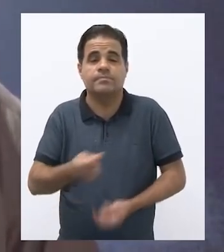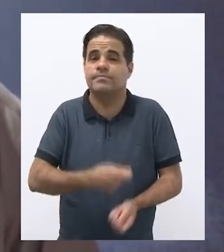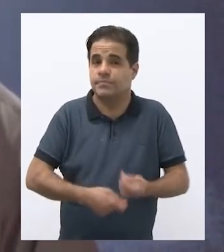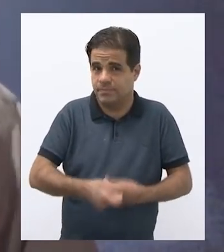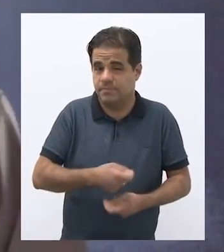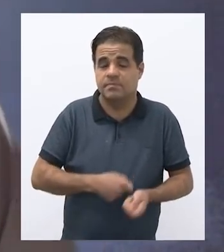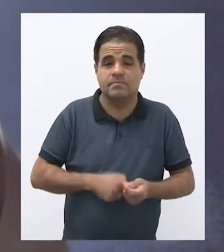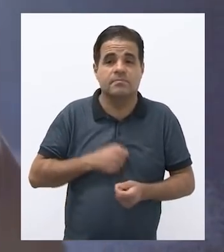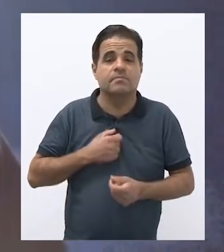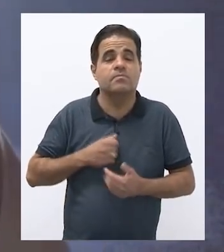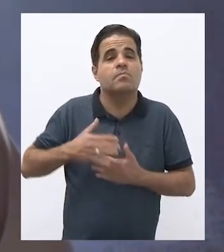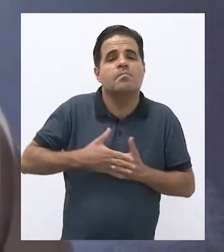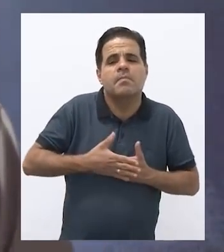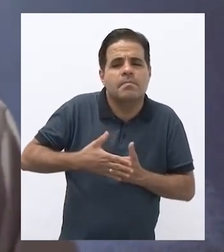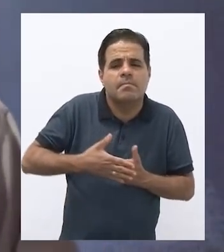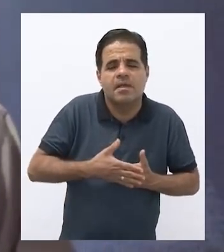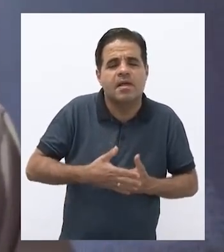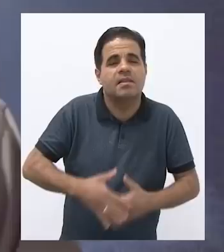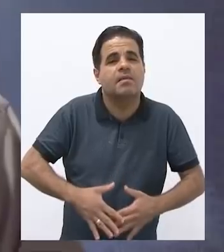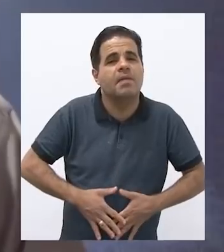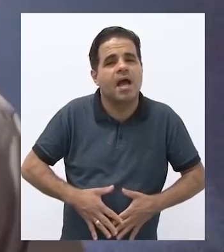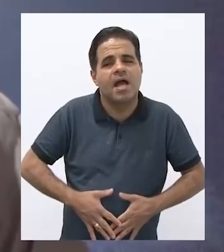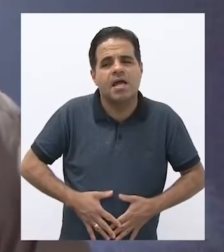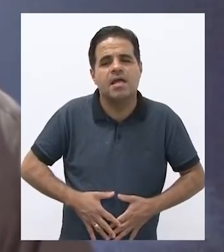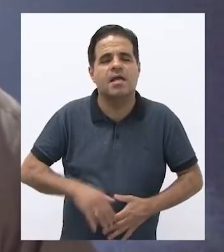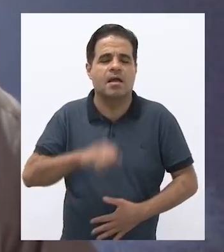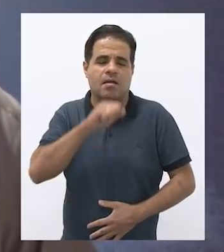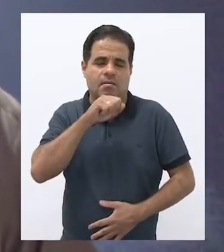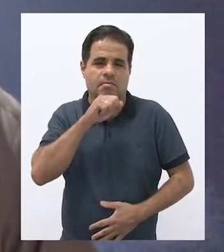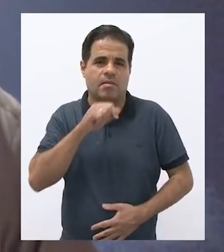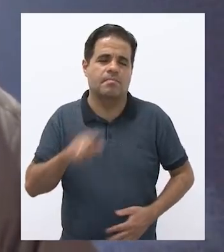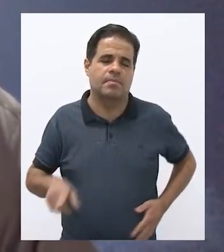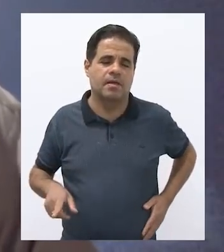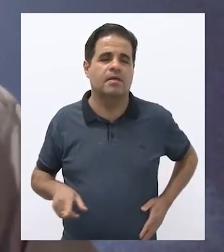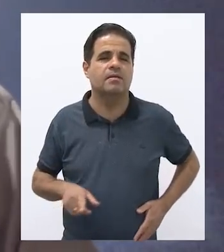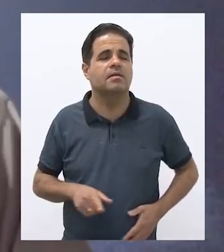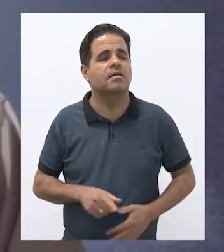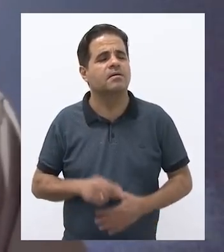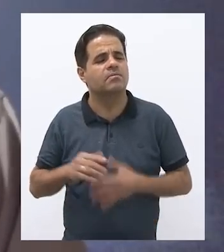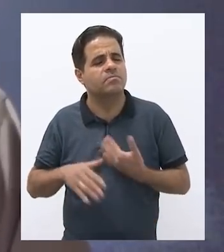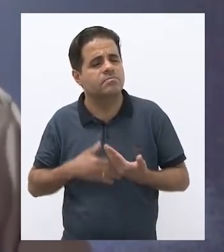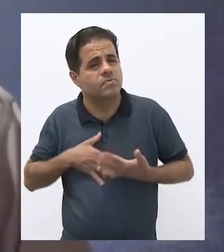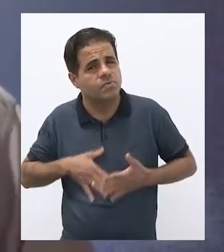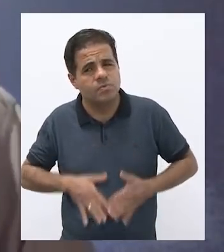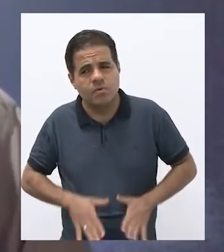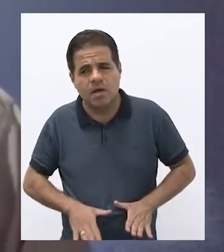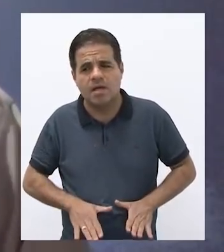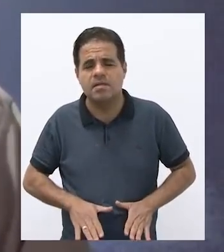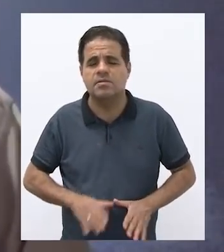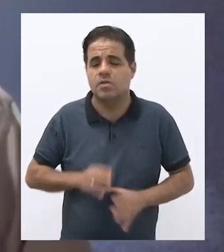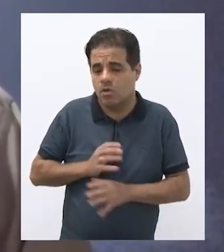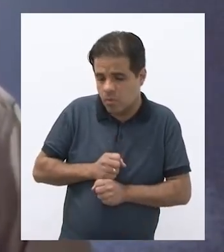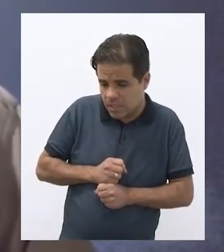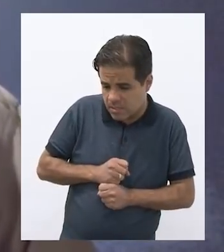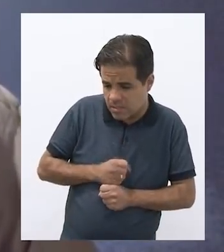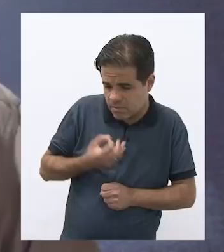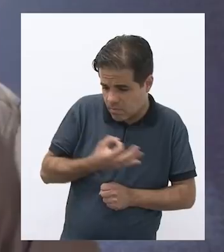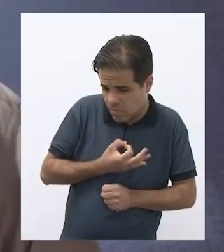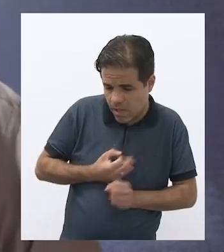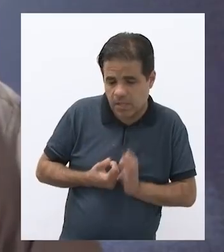negociada pelo bebê quando ele ainda está na barriga da mãe. Quando ele nasce, a cotação dessa moeda sobe.